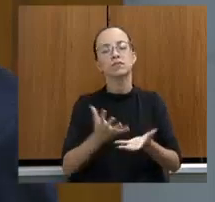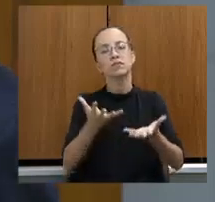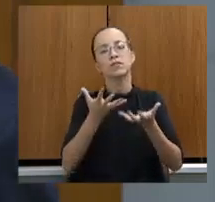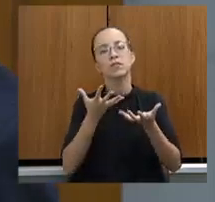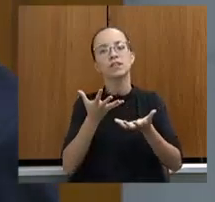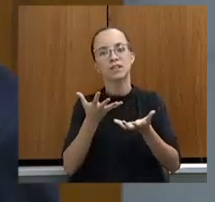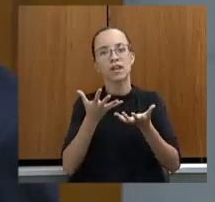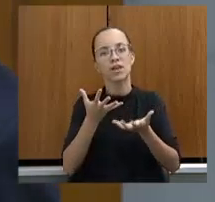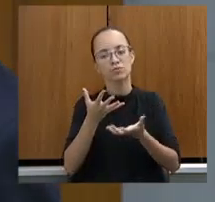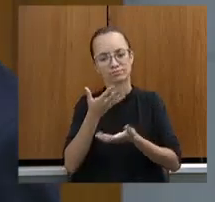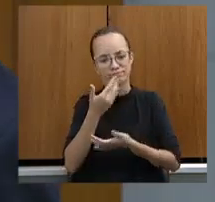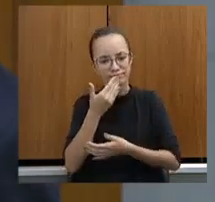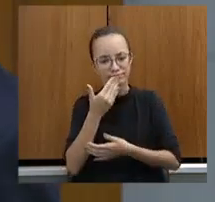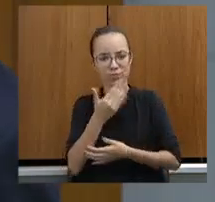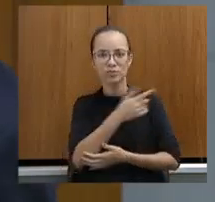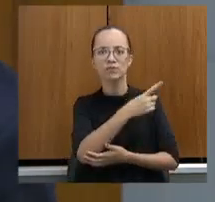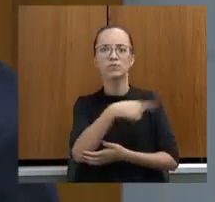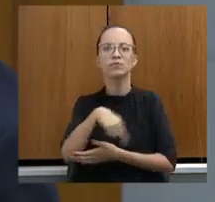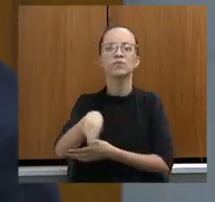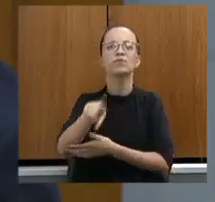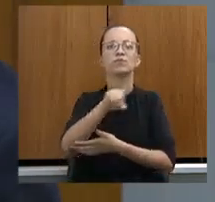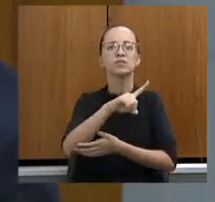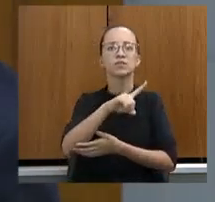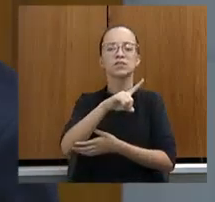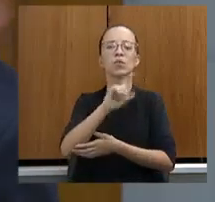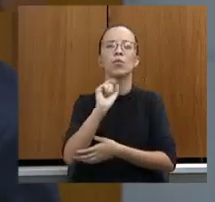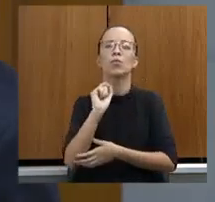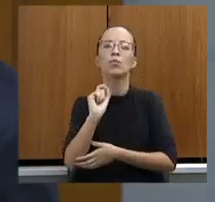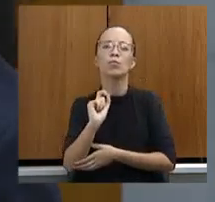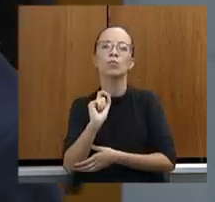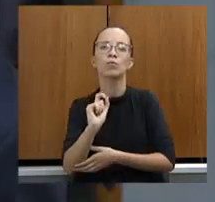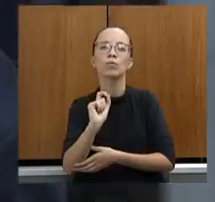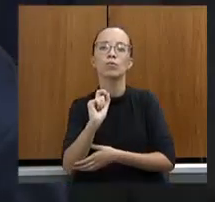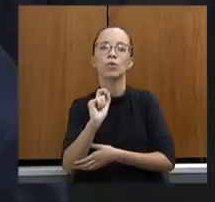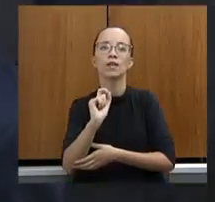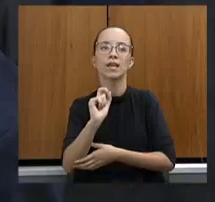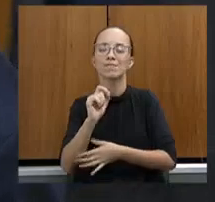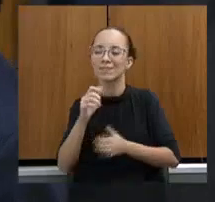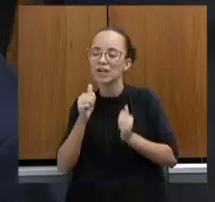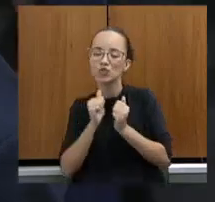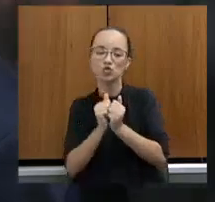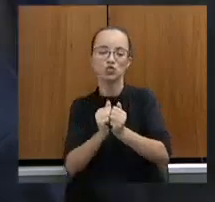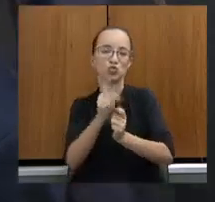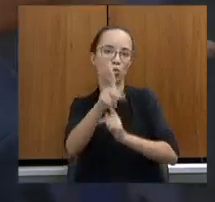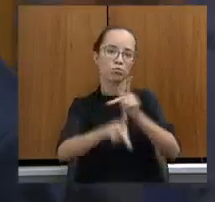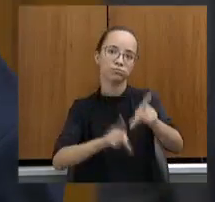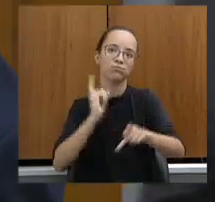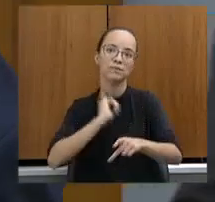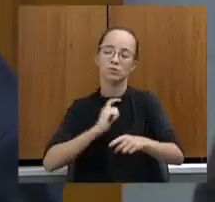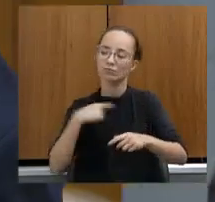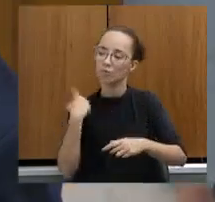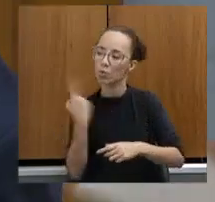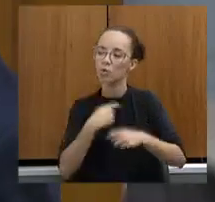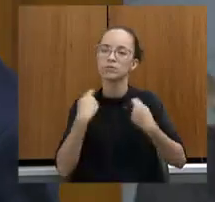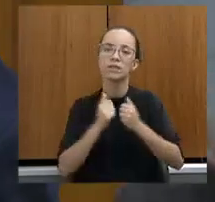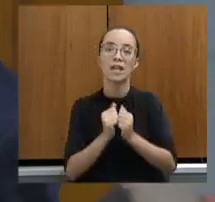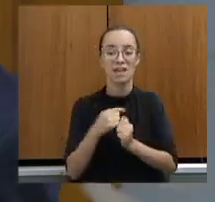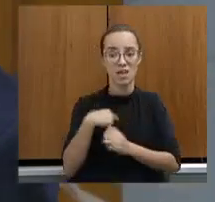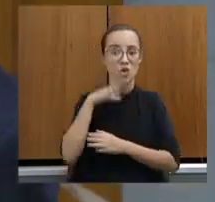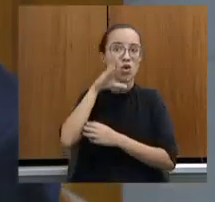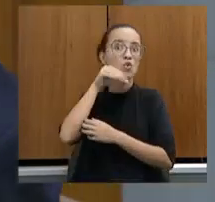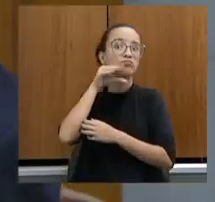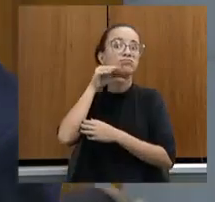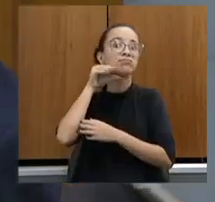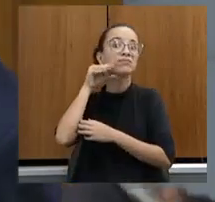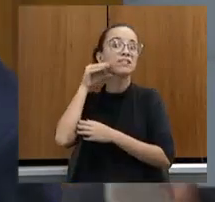quero pedir os meus pares é que nós sejamos Cúmplices de todos os mineiros de todos sou Servidor Público de